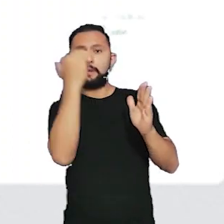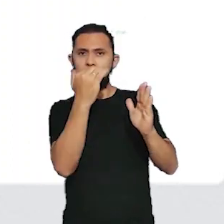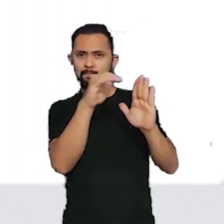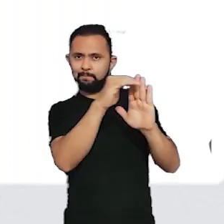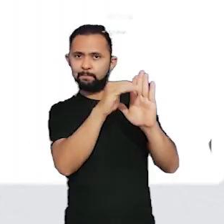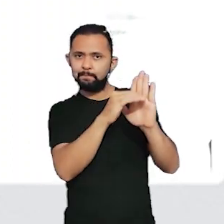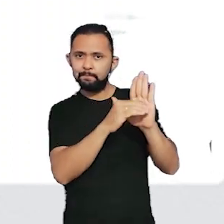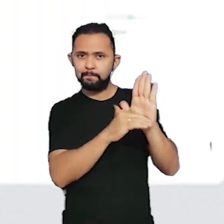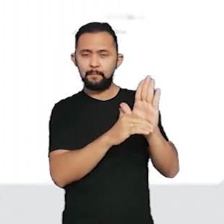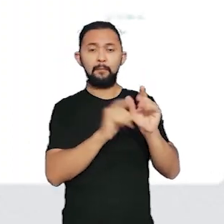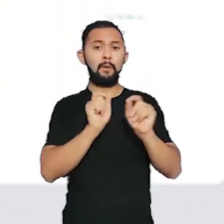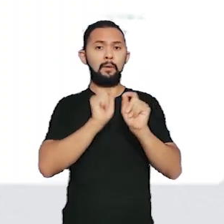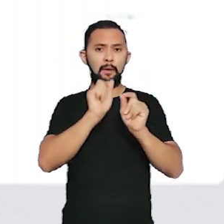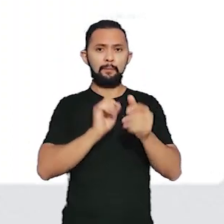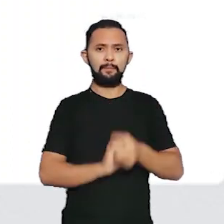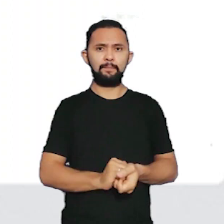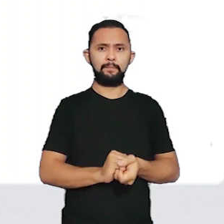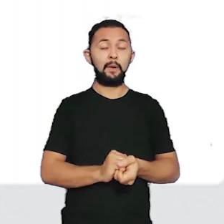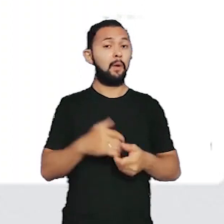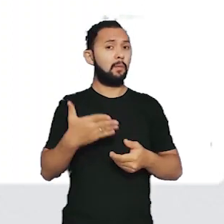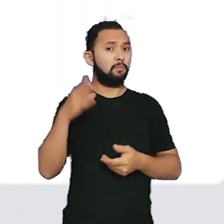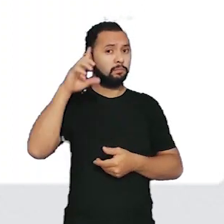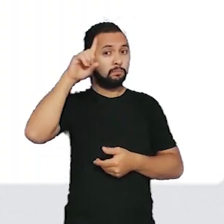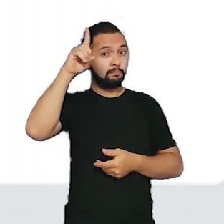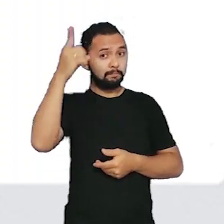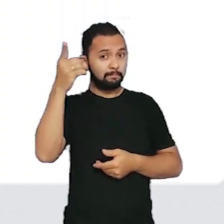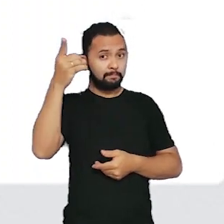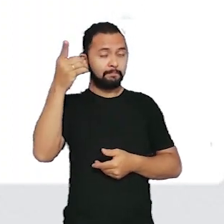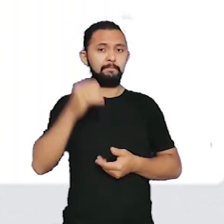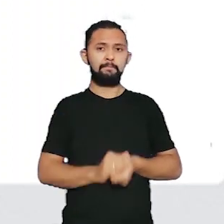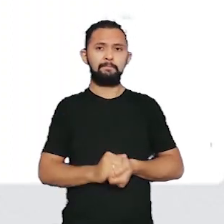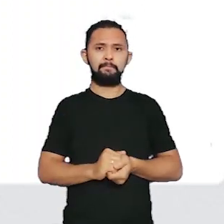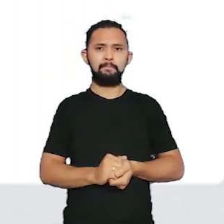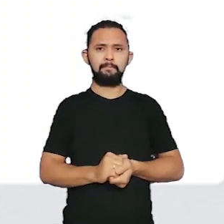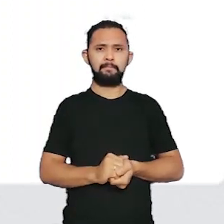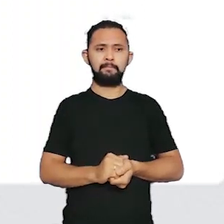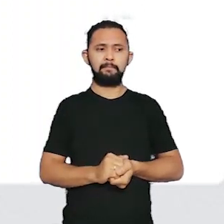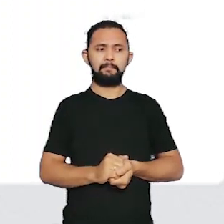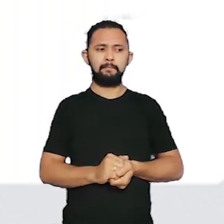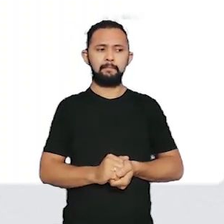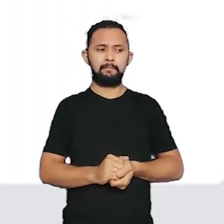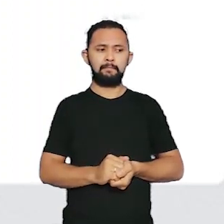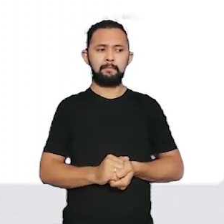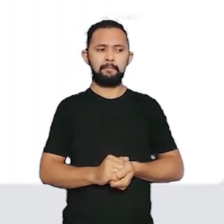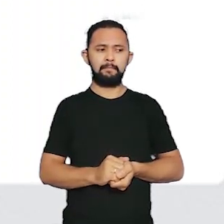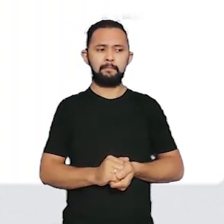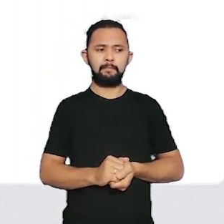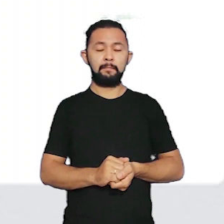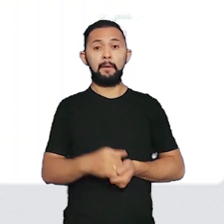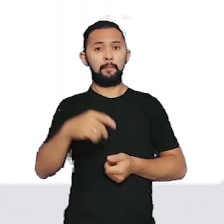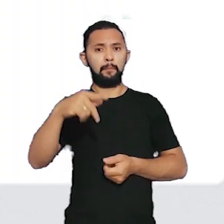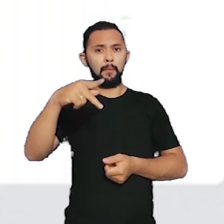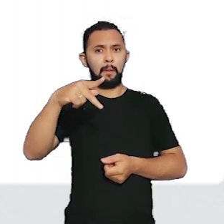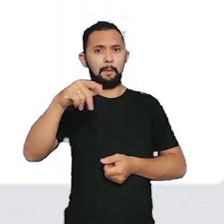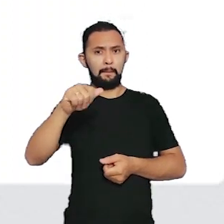esses conectivos, essas conjunções nos trazem a ideia de quê, tá? Então, agitavam as nadadeiras nas margens para